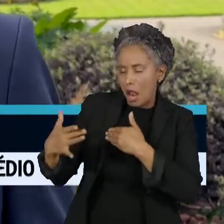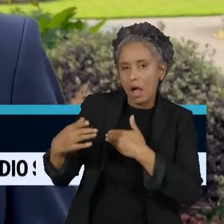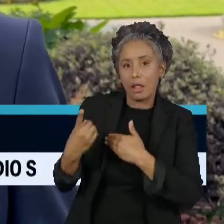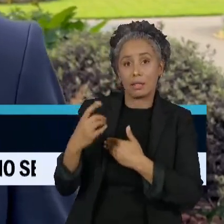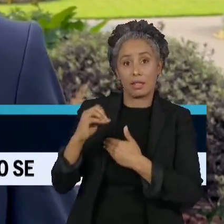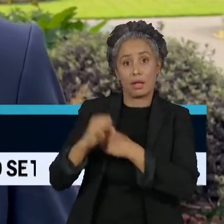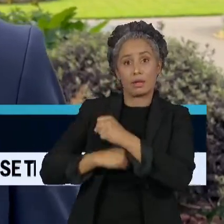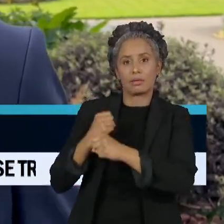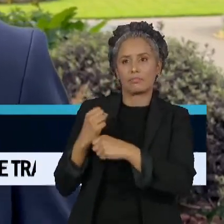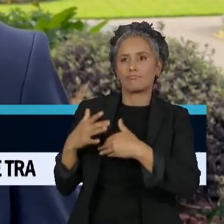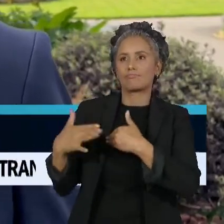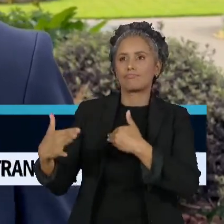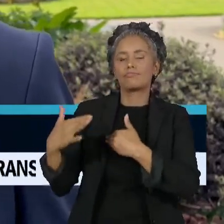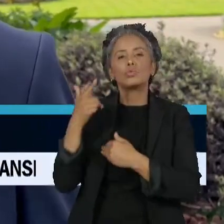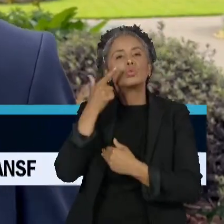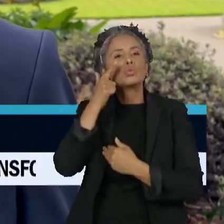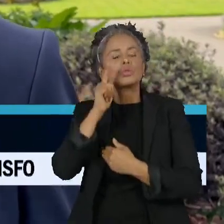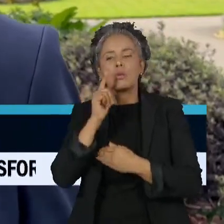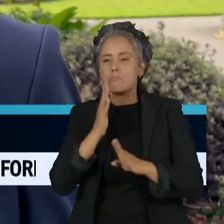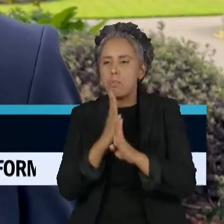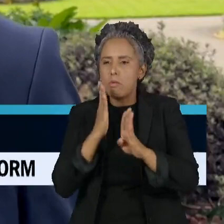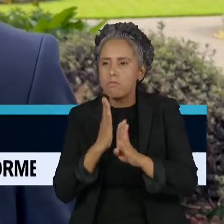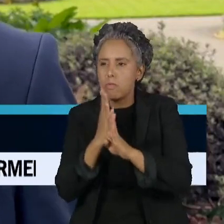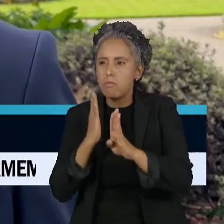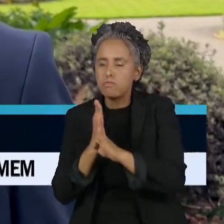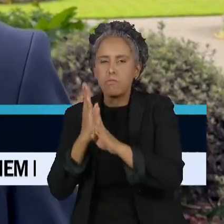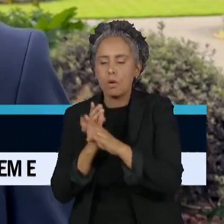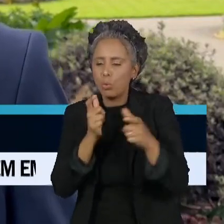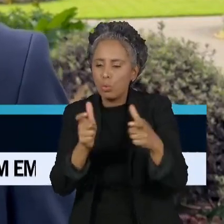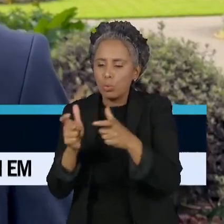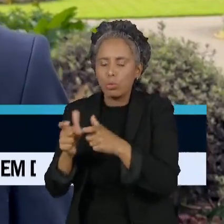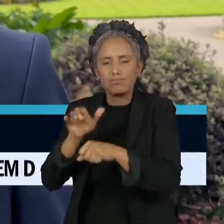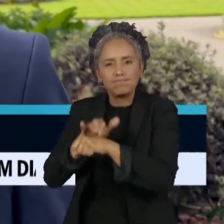catalogar as áreas de mais importância para a